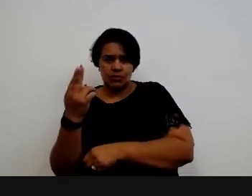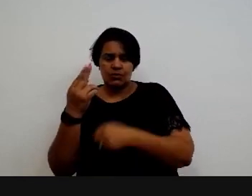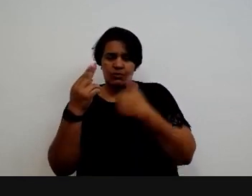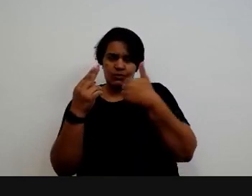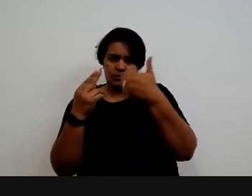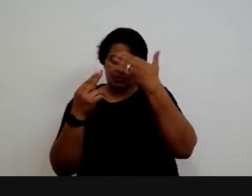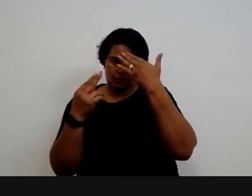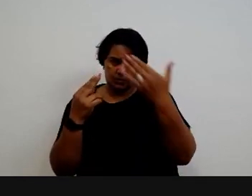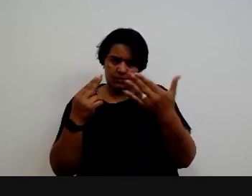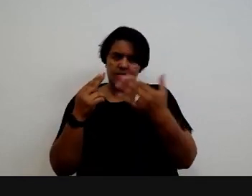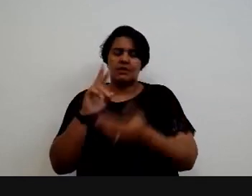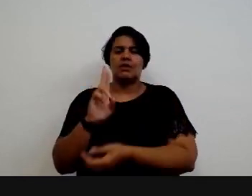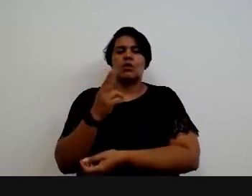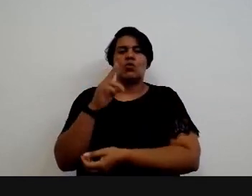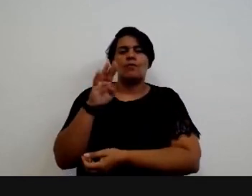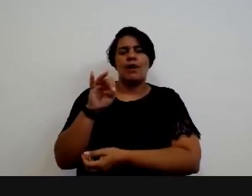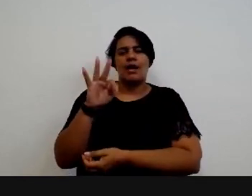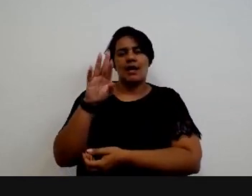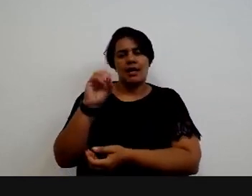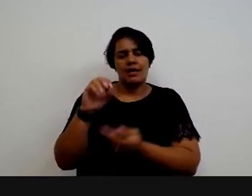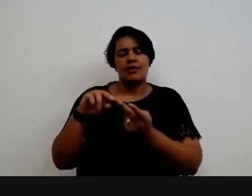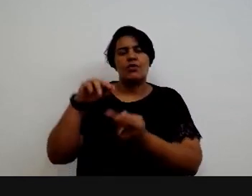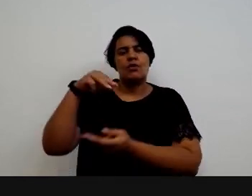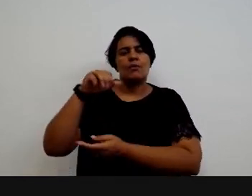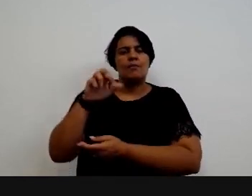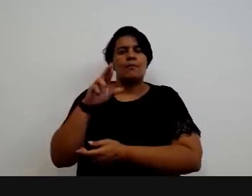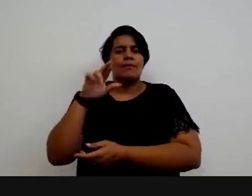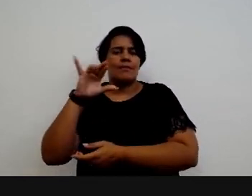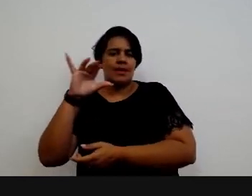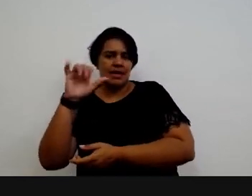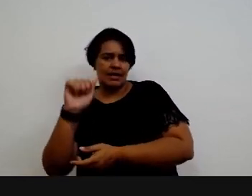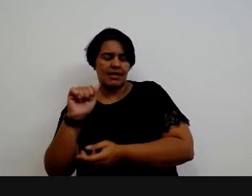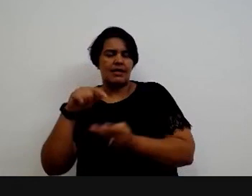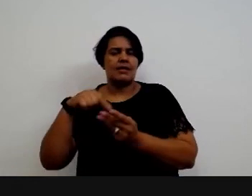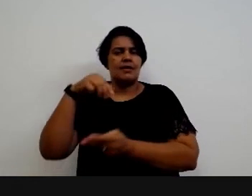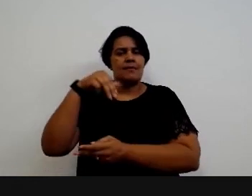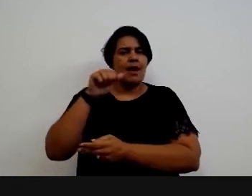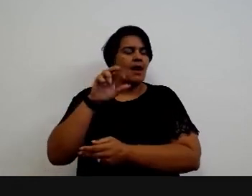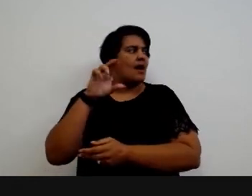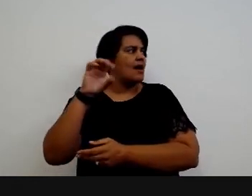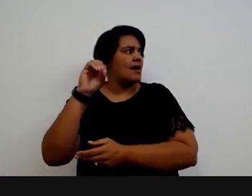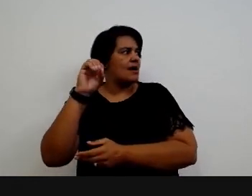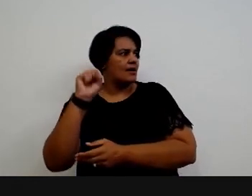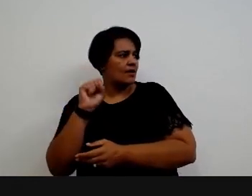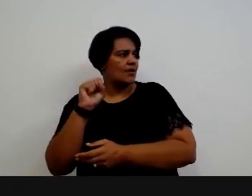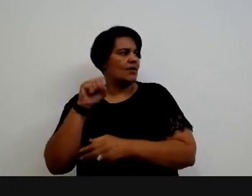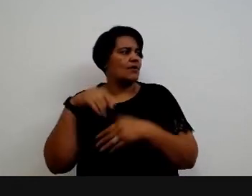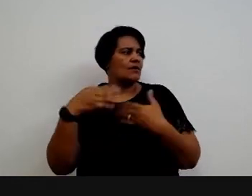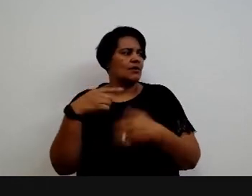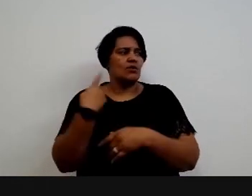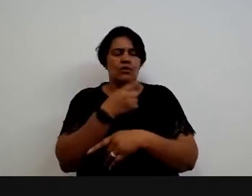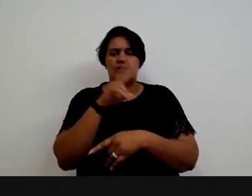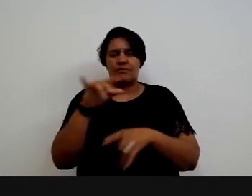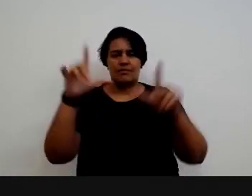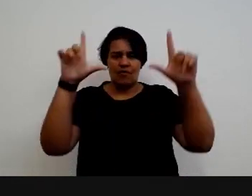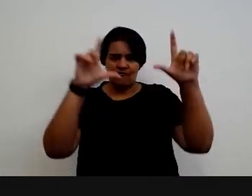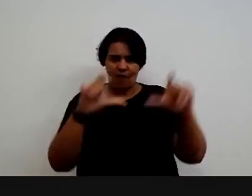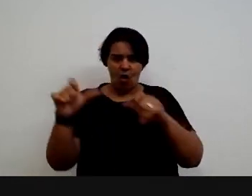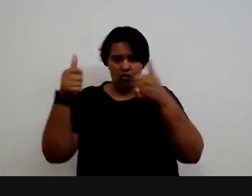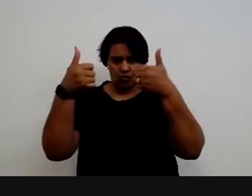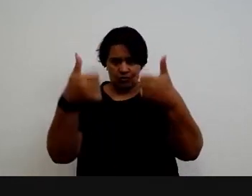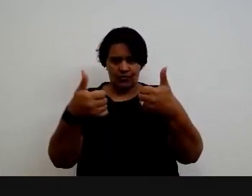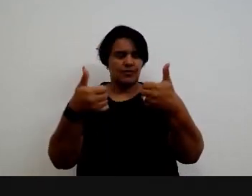obrigada. Humberto, Marília, Marcos. Eu tenho aqui alguns certificados e a gente não pode sair sem tirar uma foto, tá